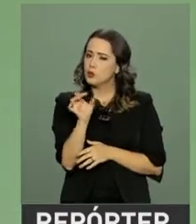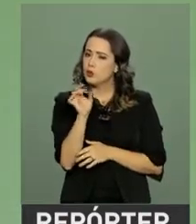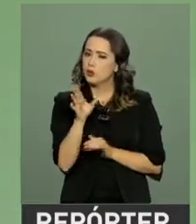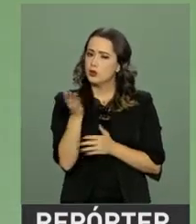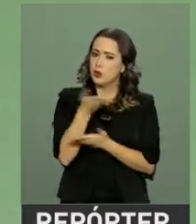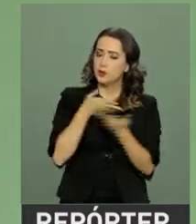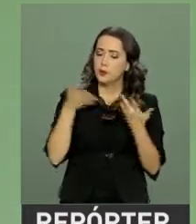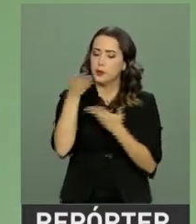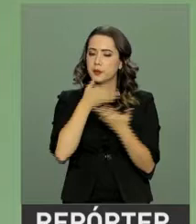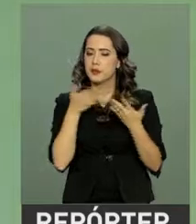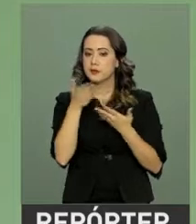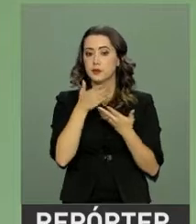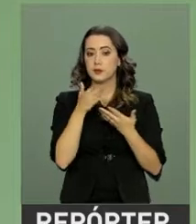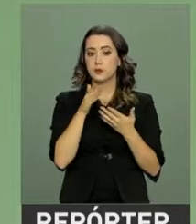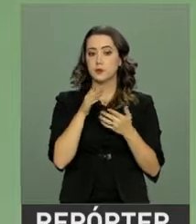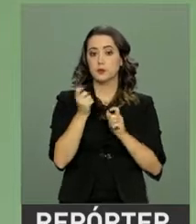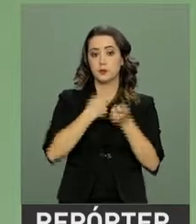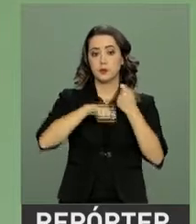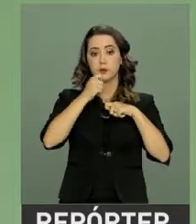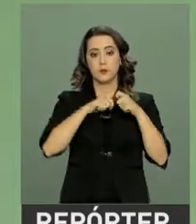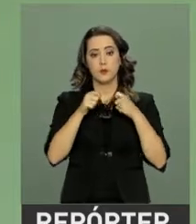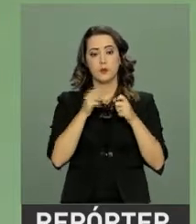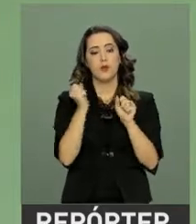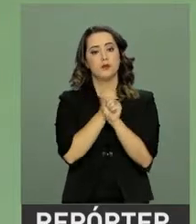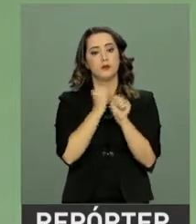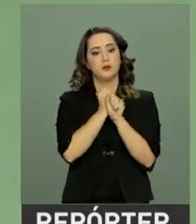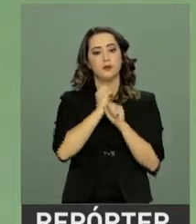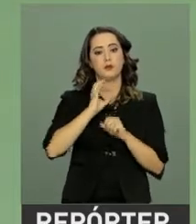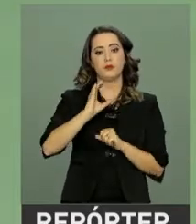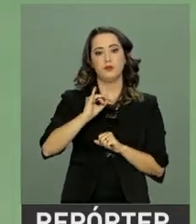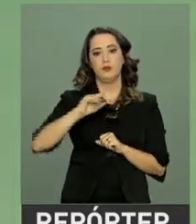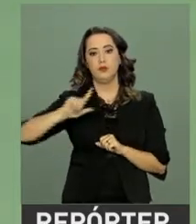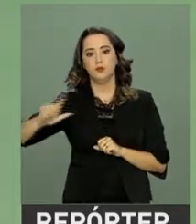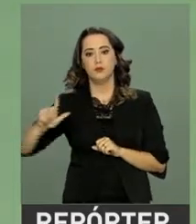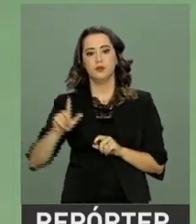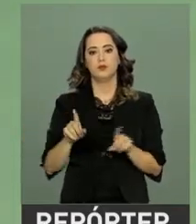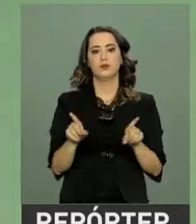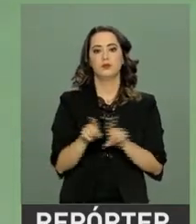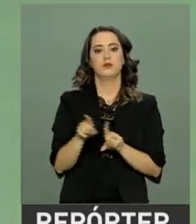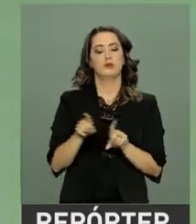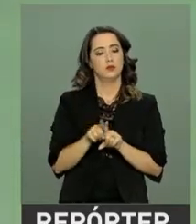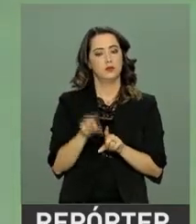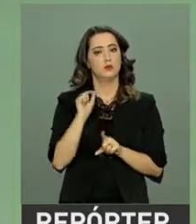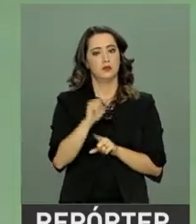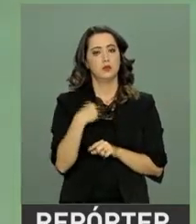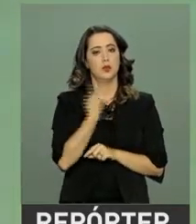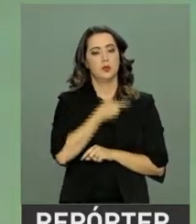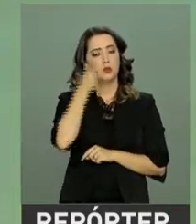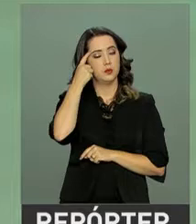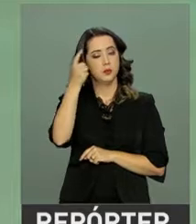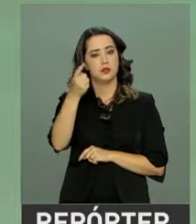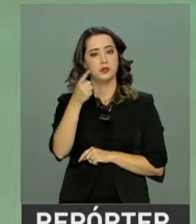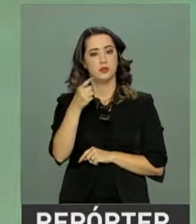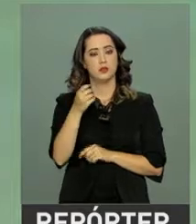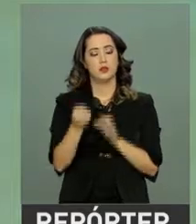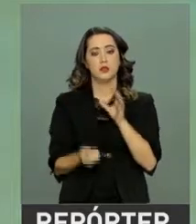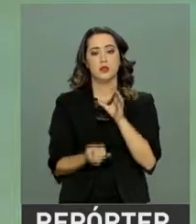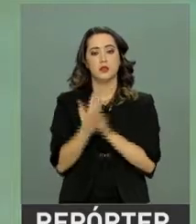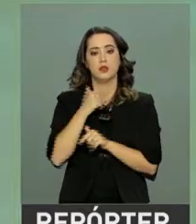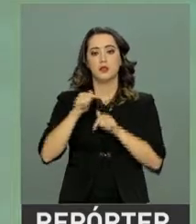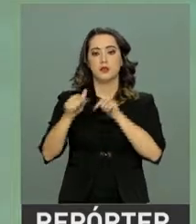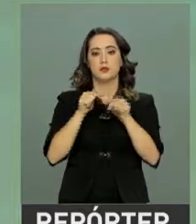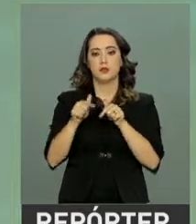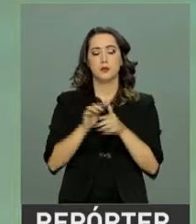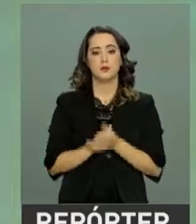mobilização da economia da construção civil mas também na criação de